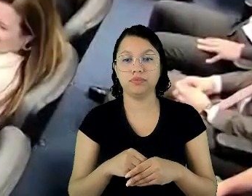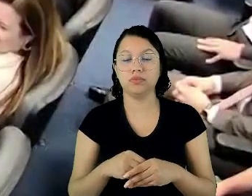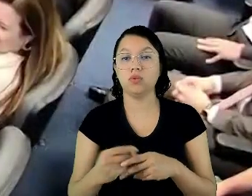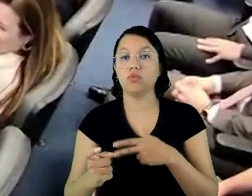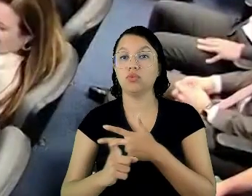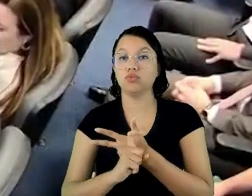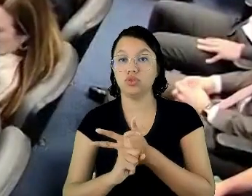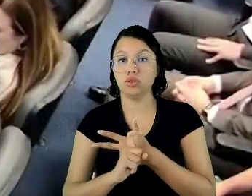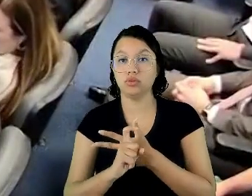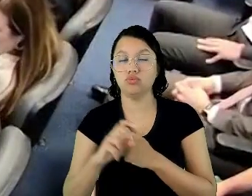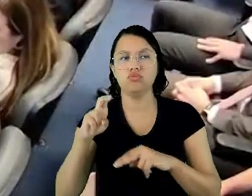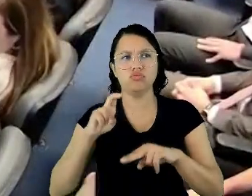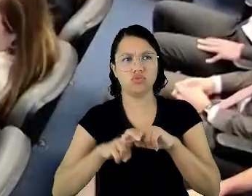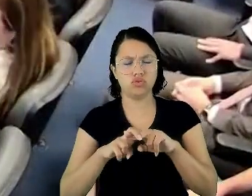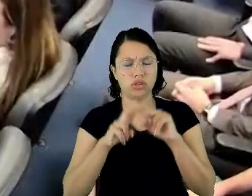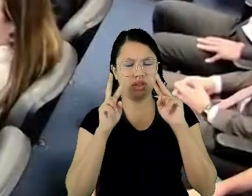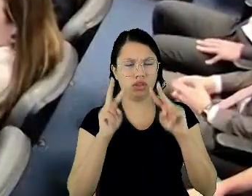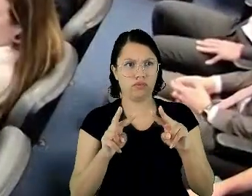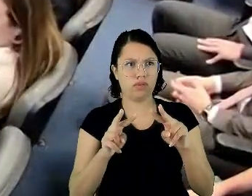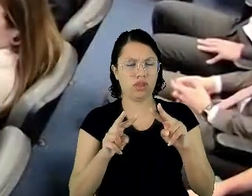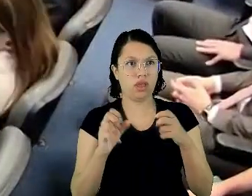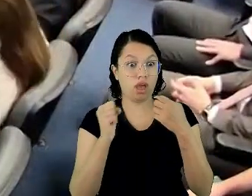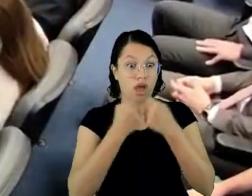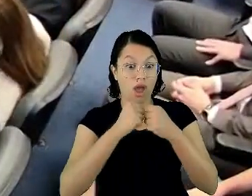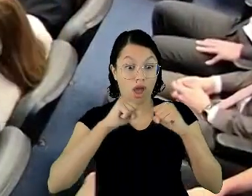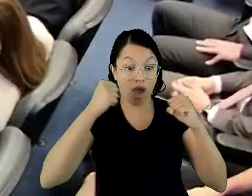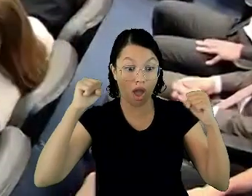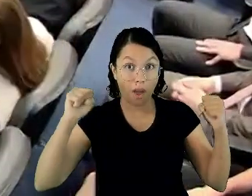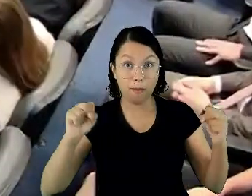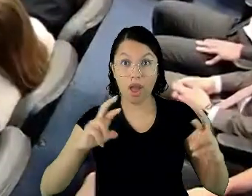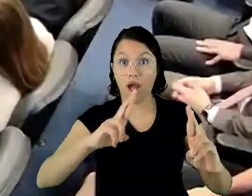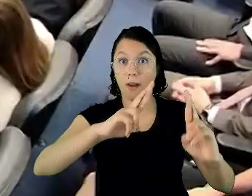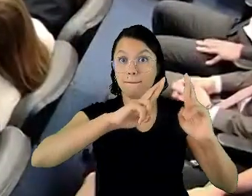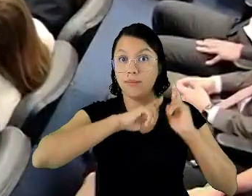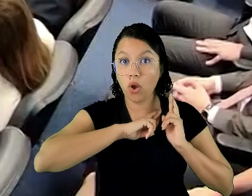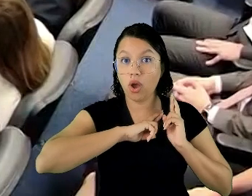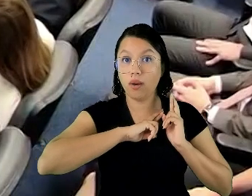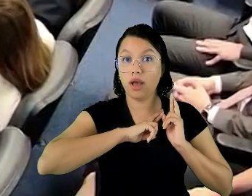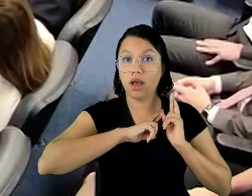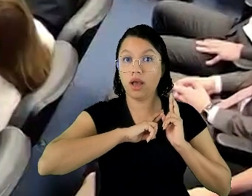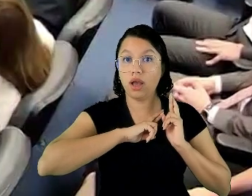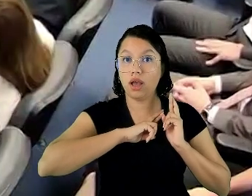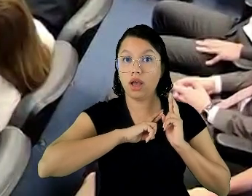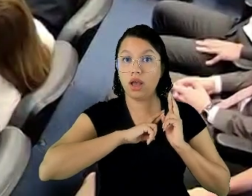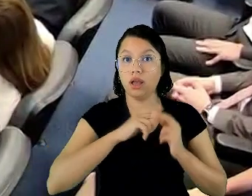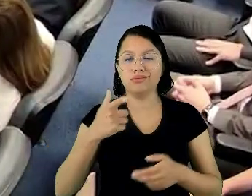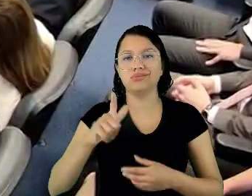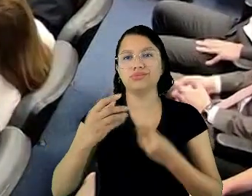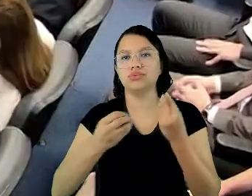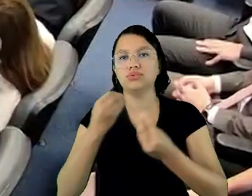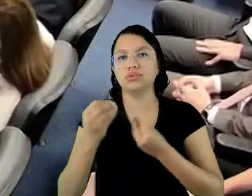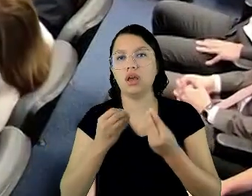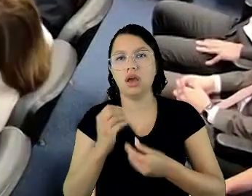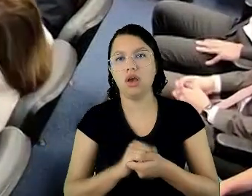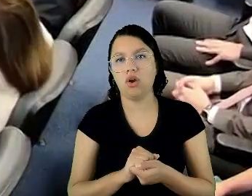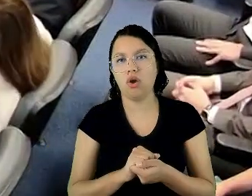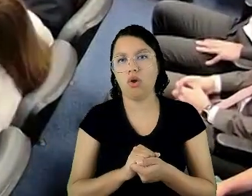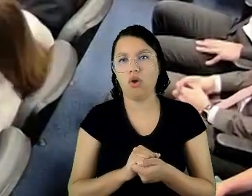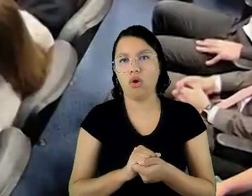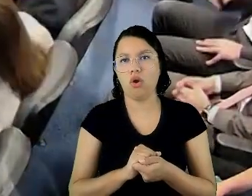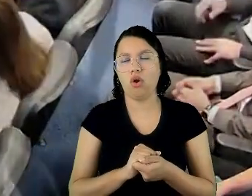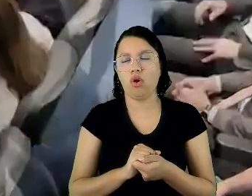da responsabilidade nas costas dele, não tem como virar as costas para um projeto desse, que só vai trazer coisa boa para o país